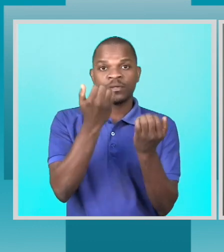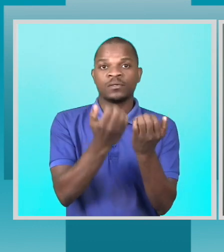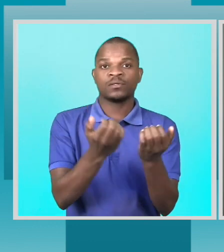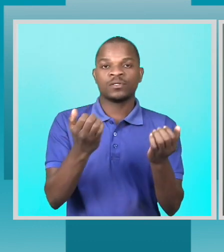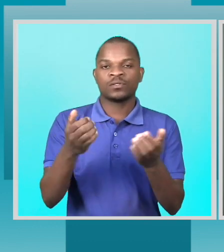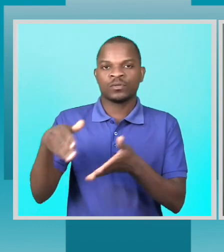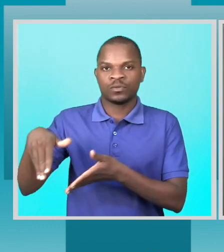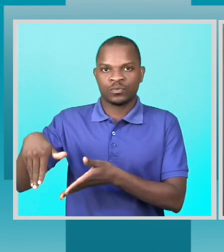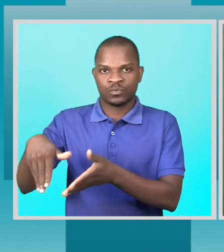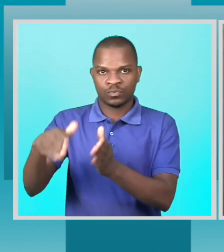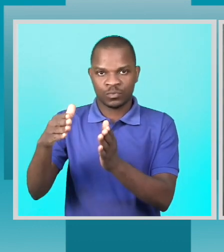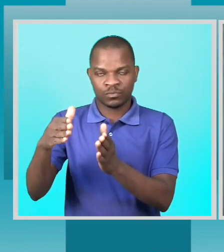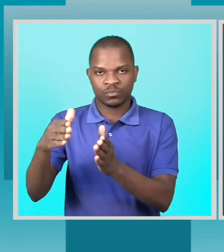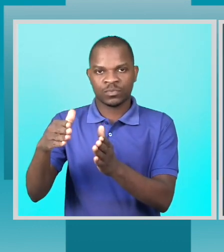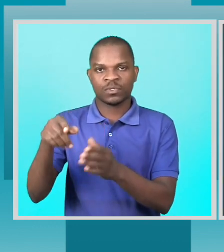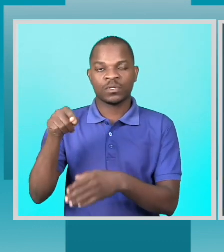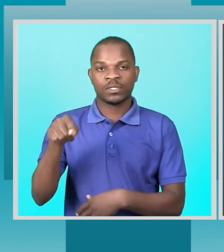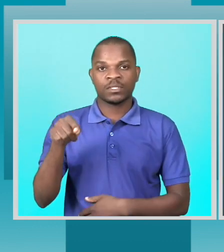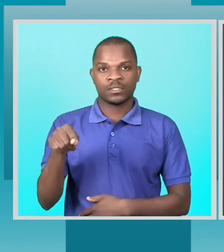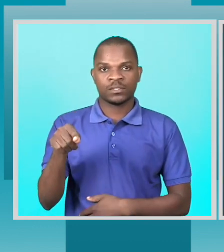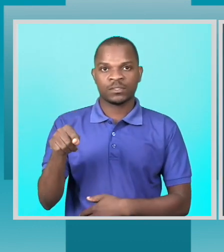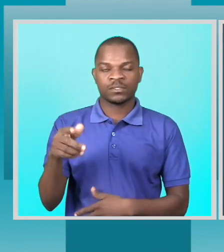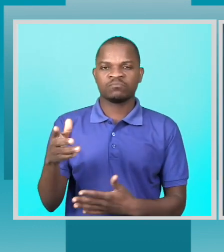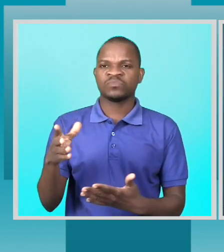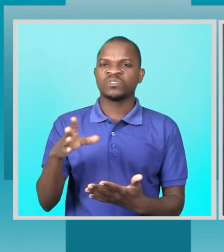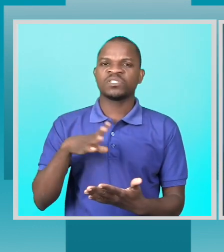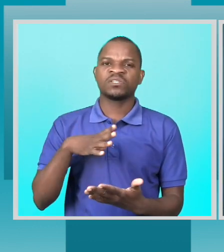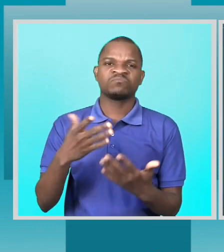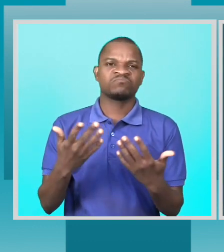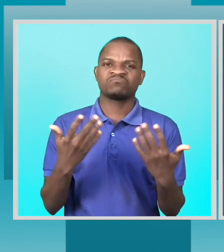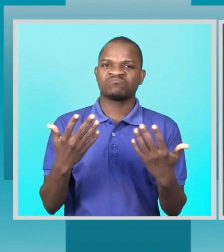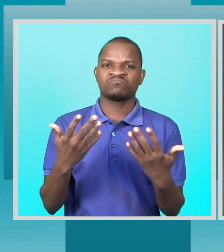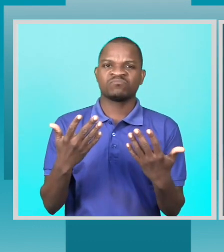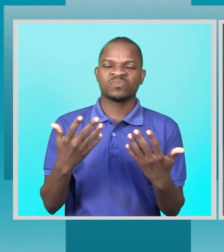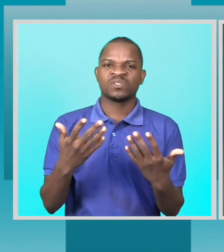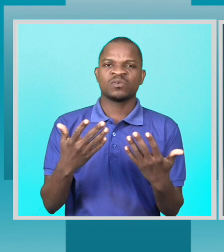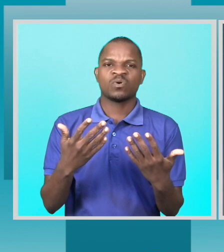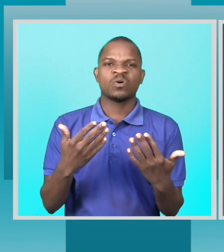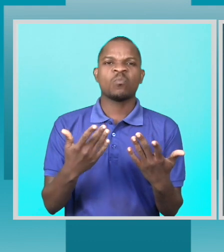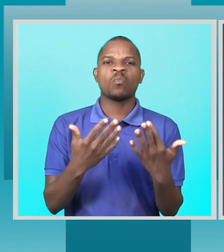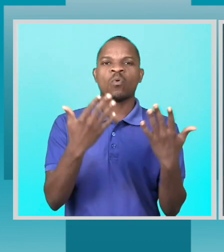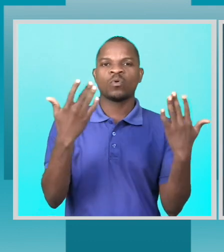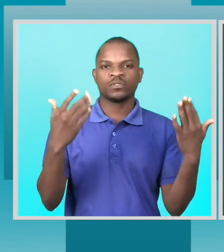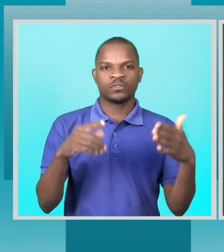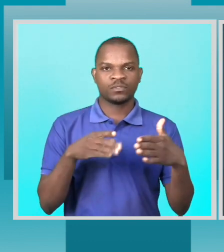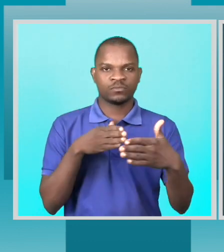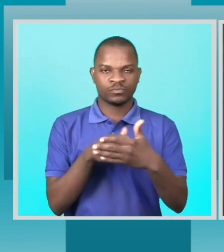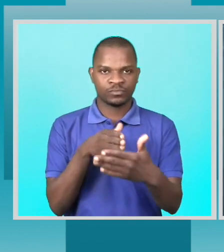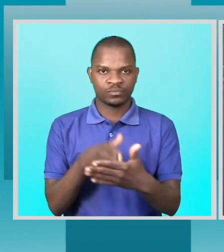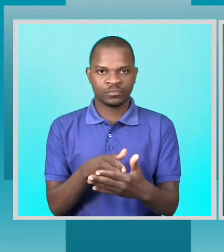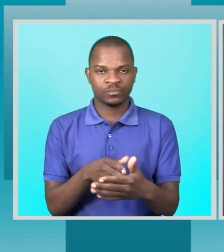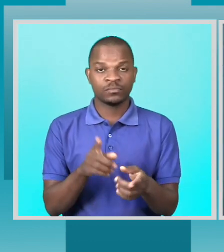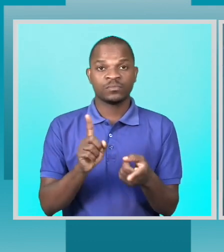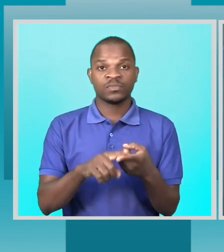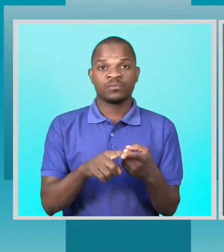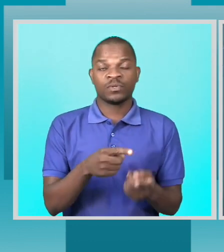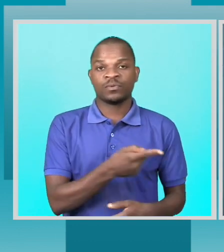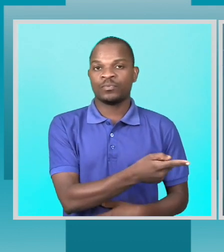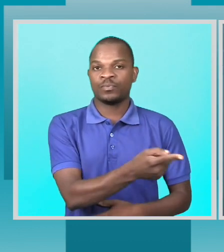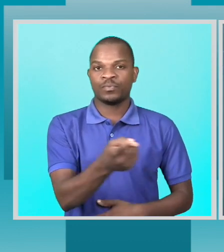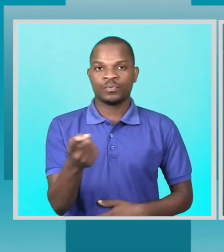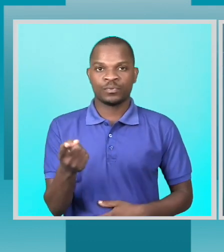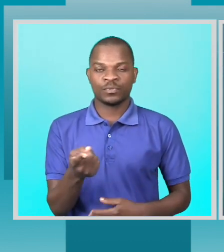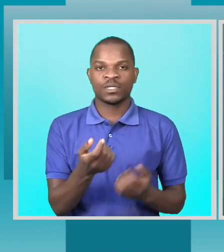Nós sabemos que crianças da rua, a partir do momento que algo é da rua, quem é sujeito a muita coisa.